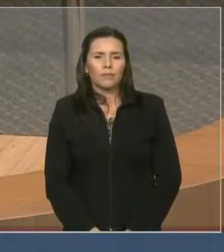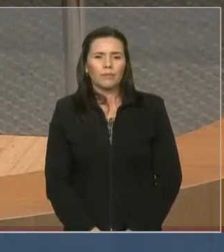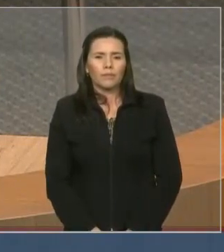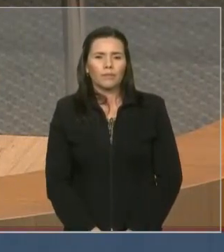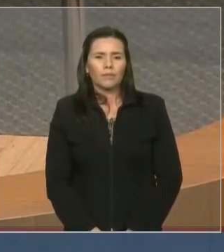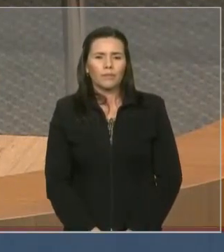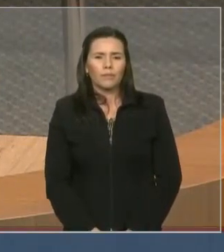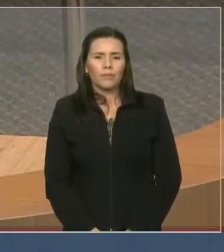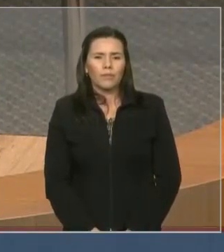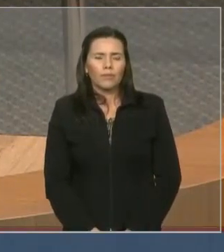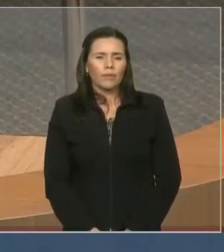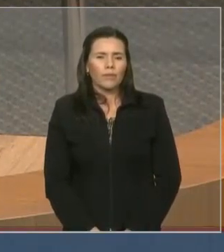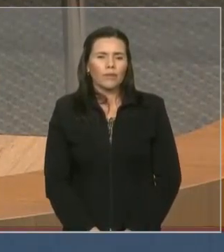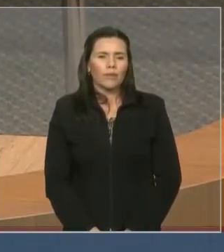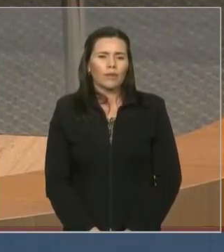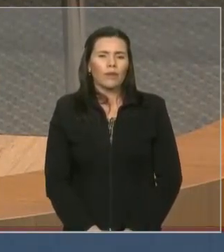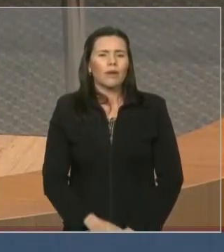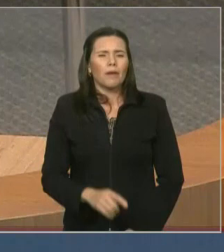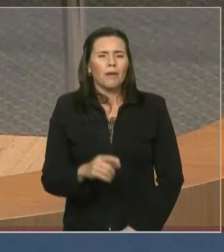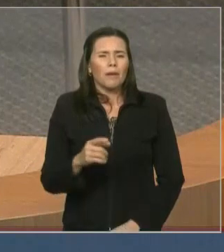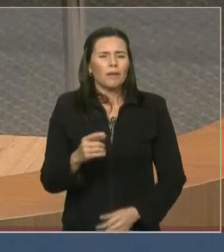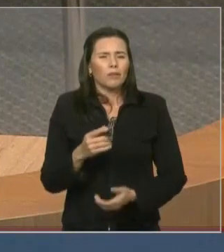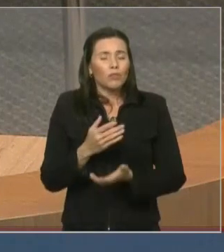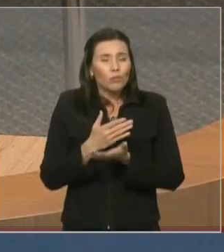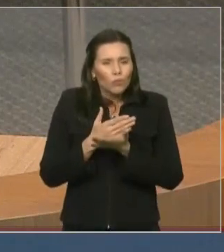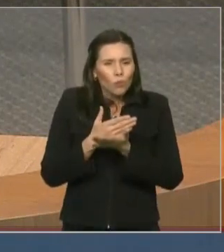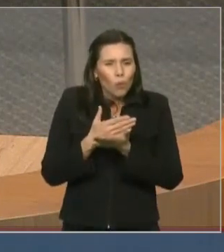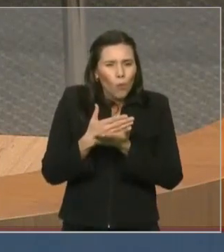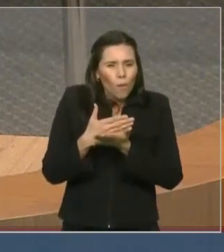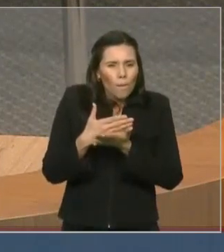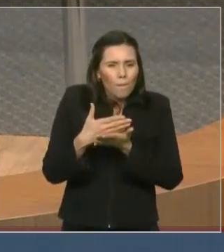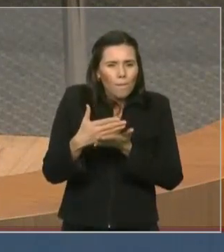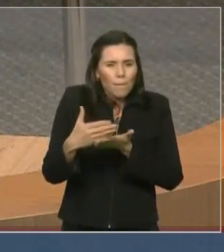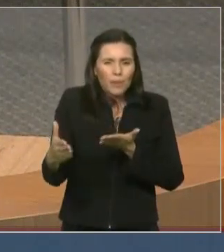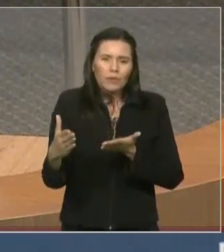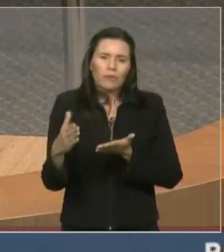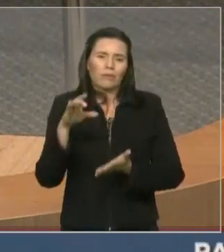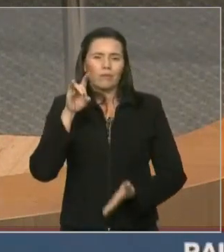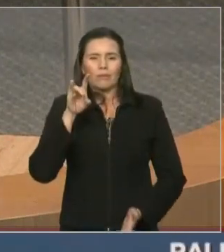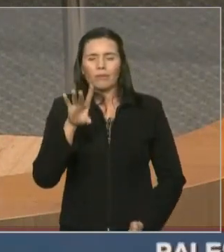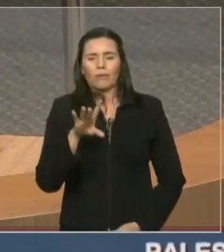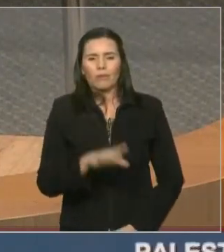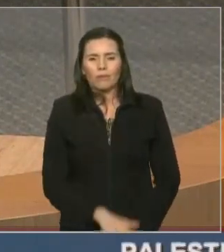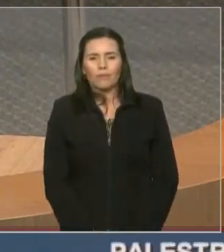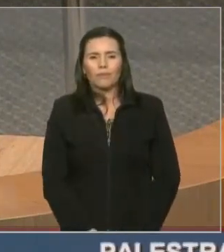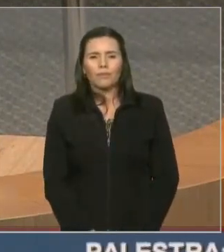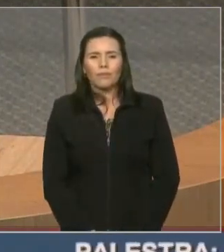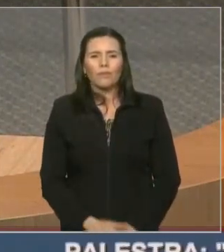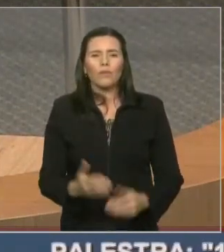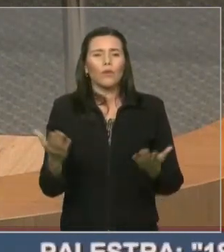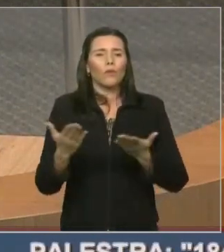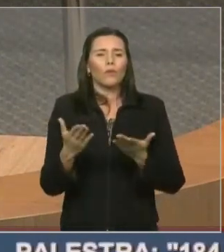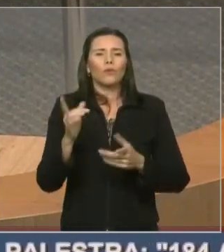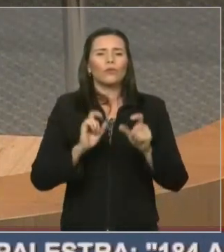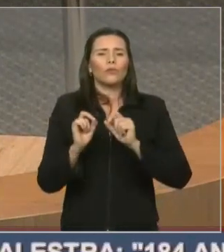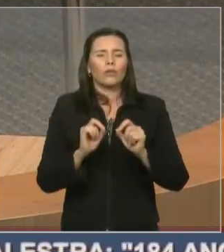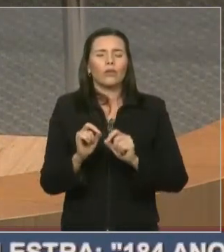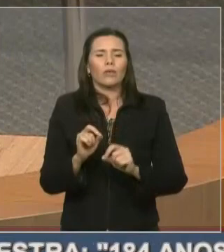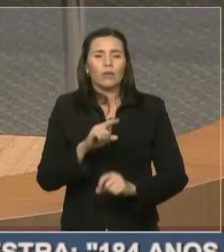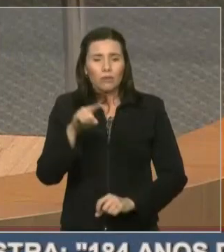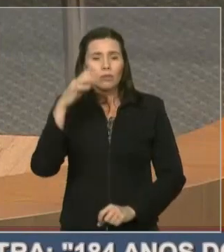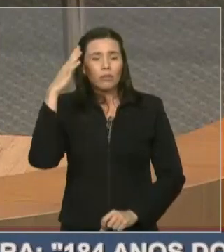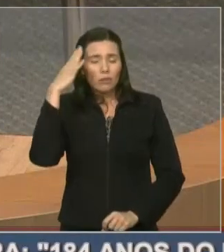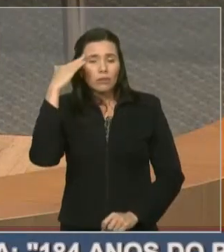seus direitos. Agora que ela começou, hoje o feminicídio, hoje a luta contra a violência da mulher é um fato. E